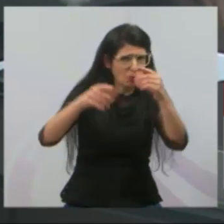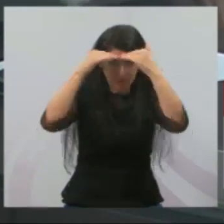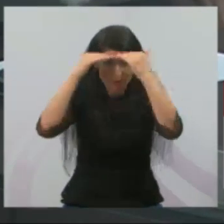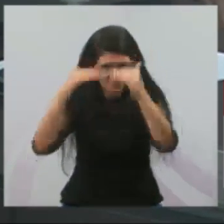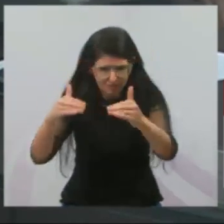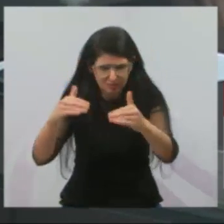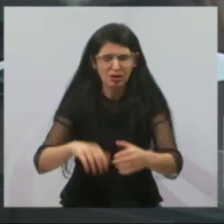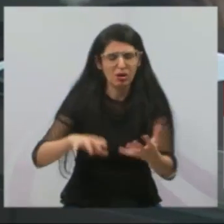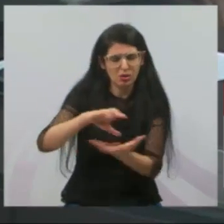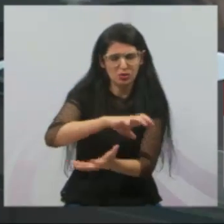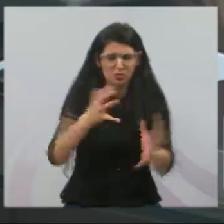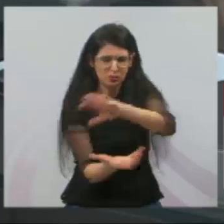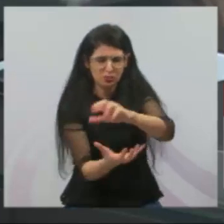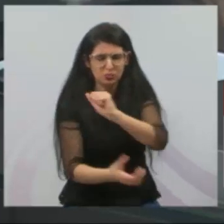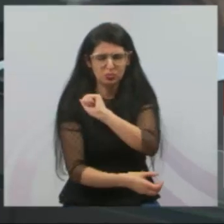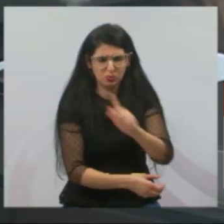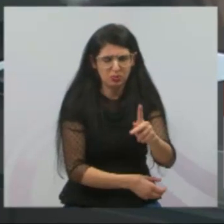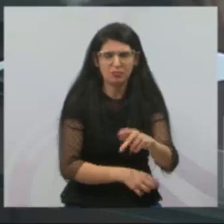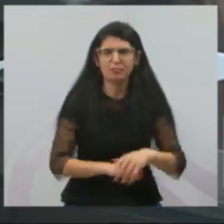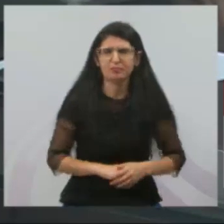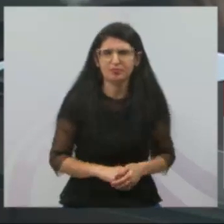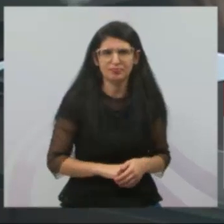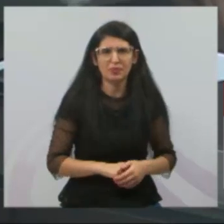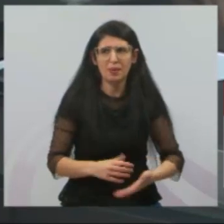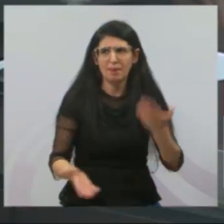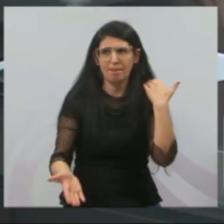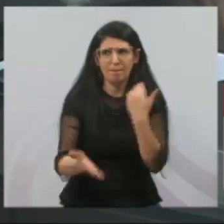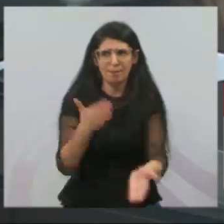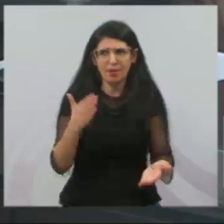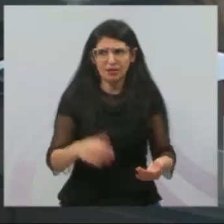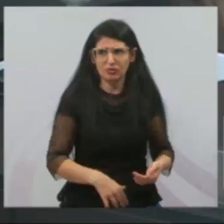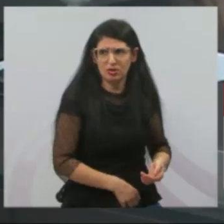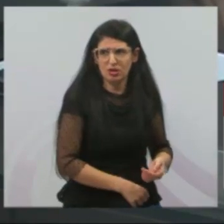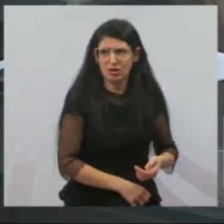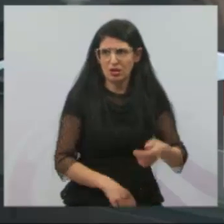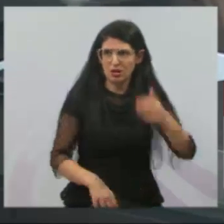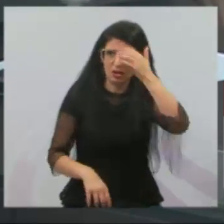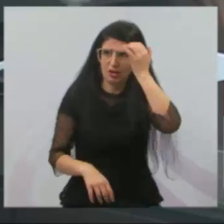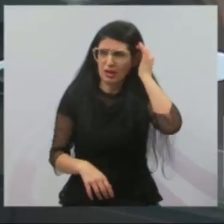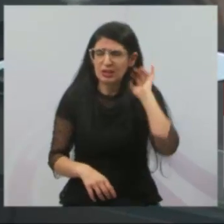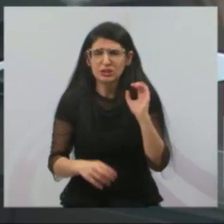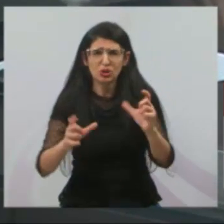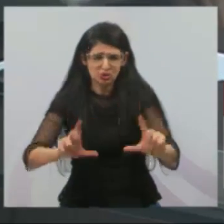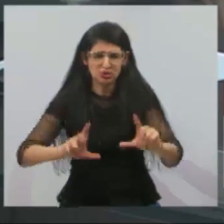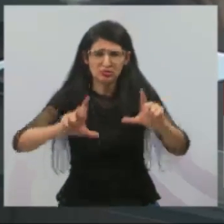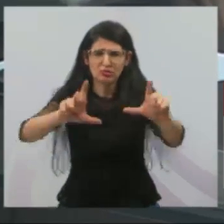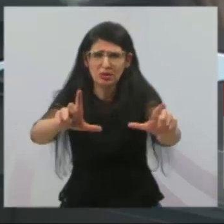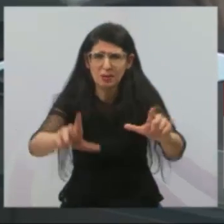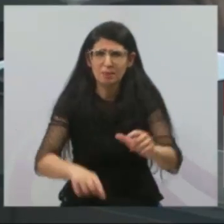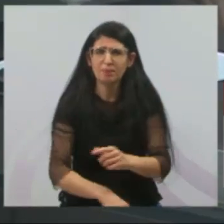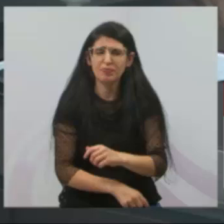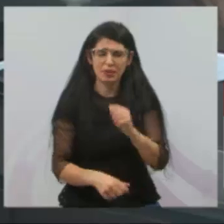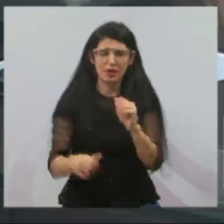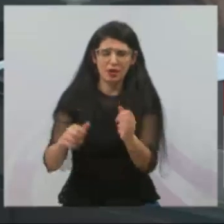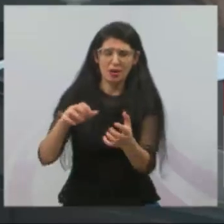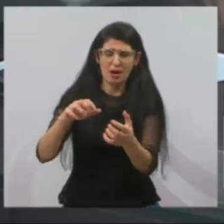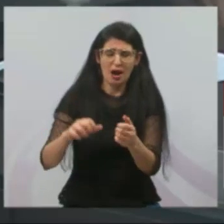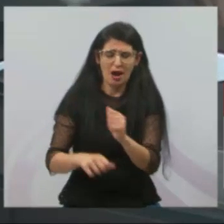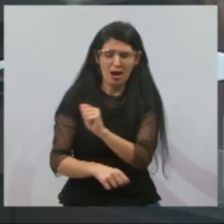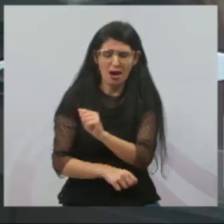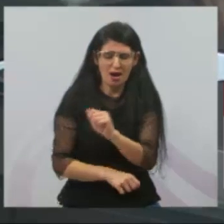previdenciárias, perderá o certificado de regularidade previdenciária. Esse certificado está na norma técnica